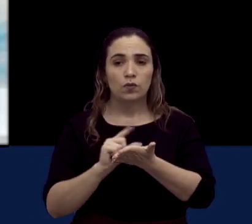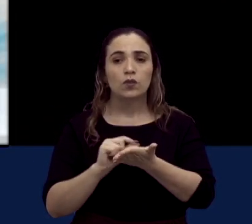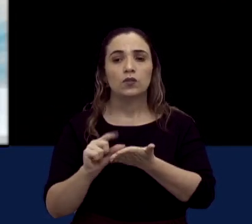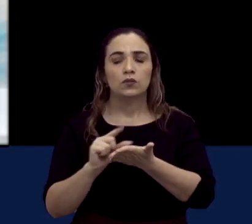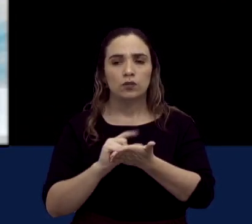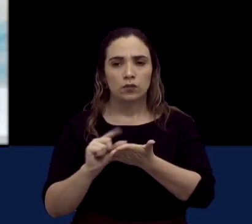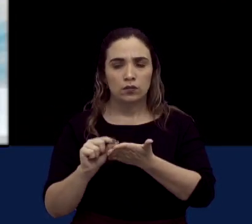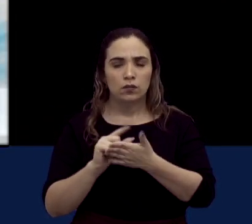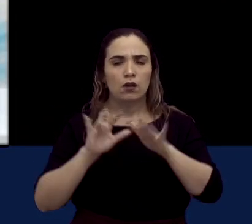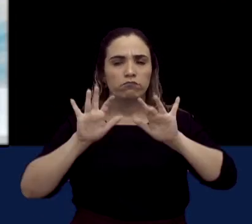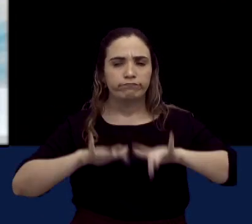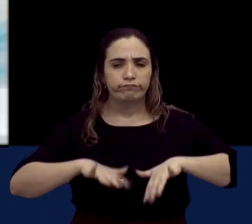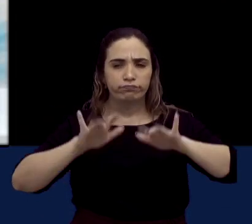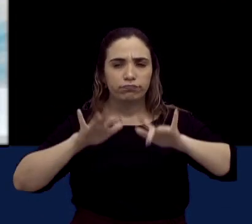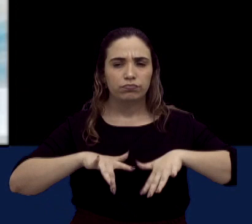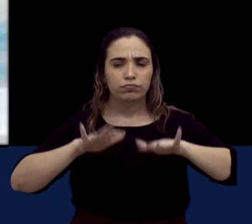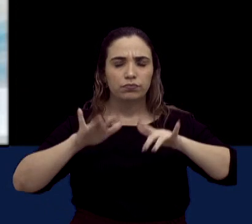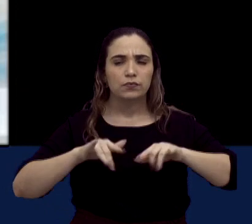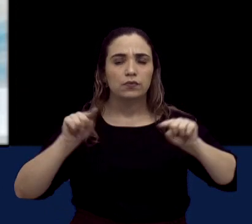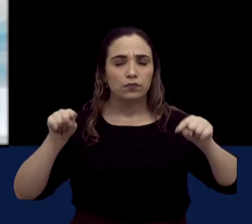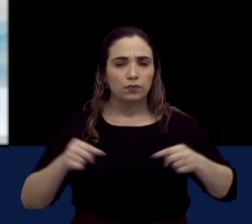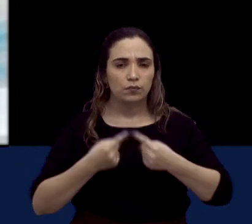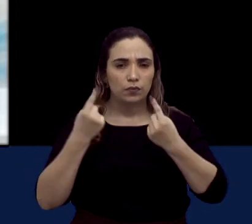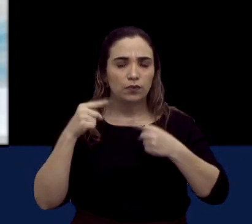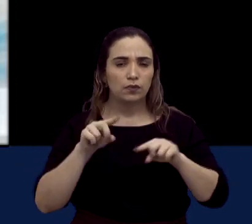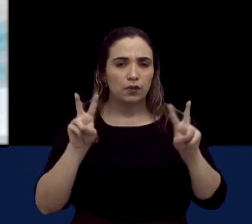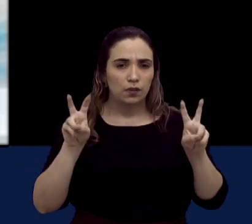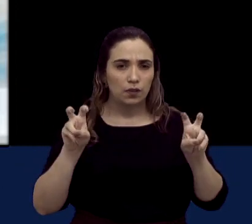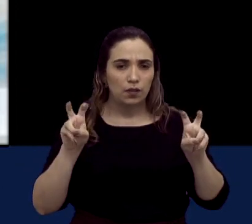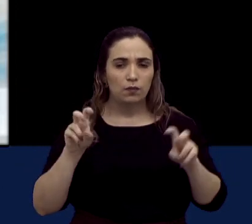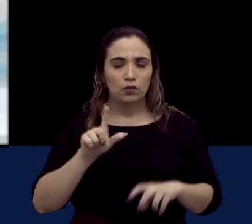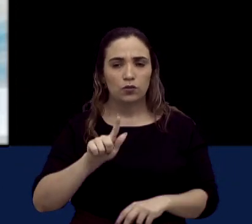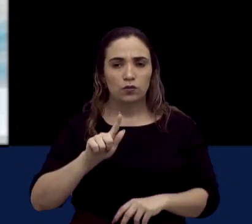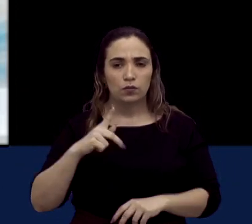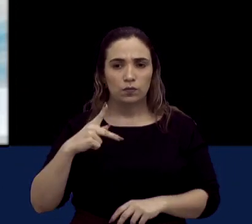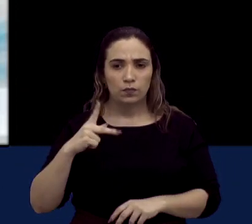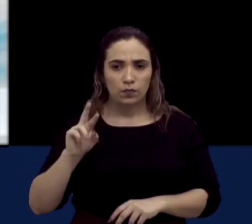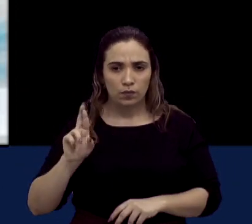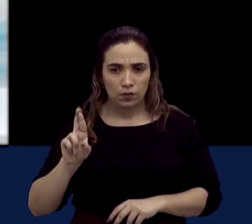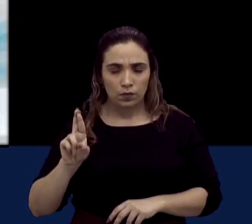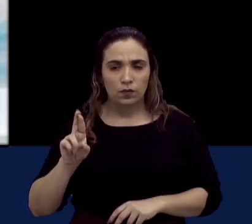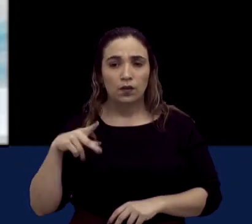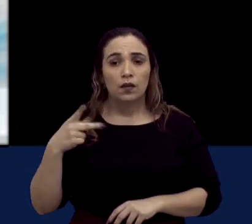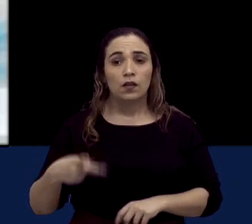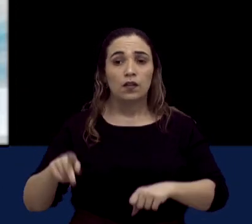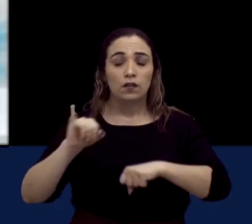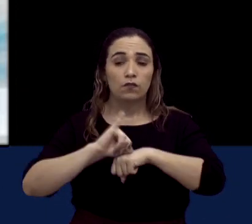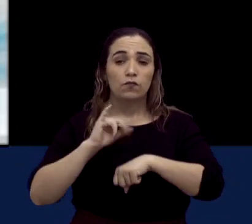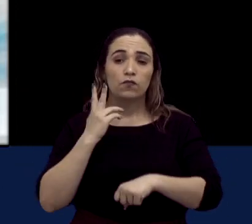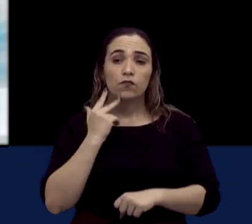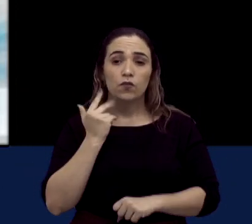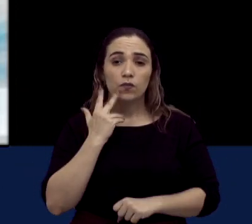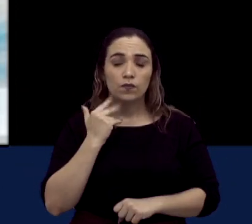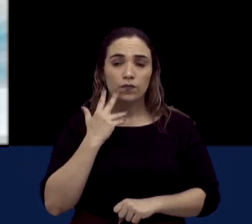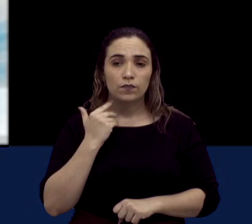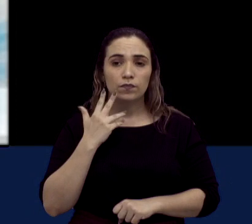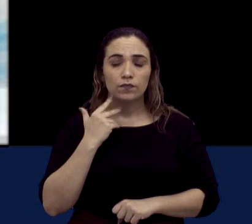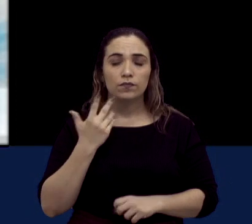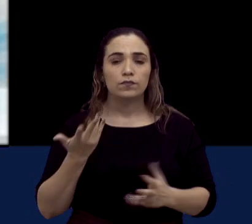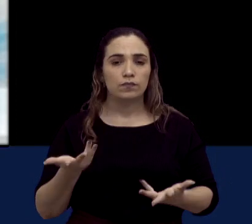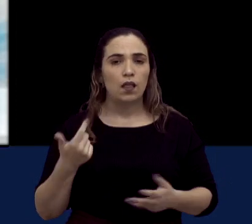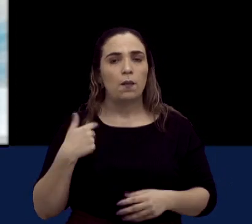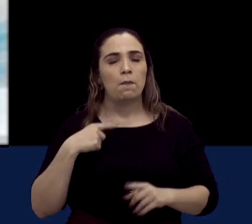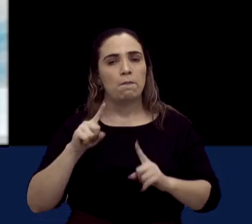bastante artigos relacionados ao tema da gestão pública em Fortaleza. Então, além da minha vivência, eu